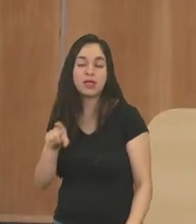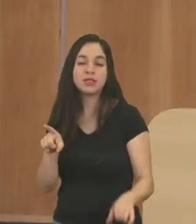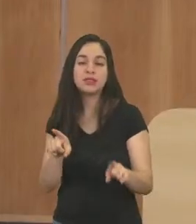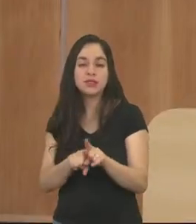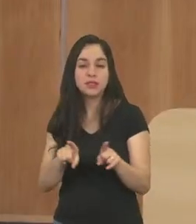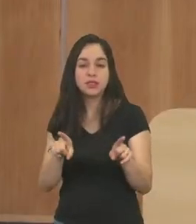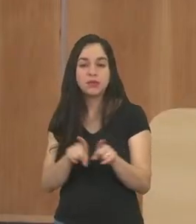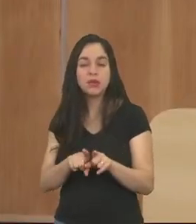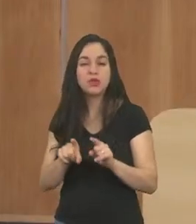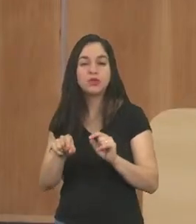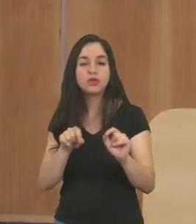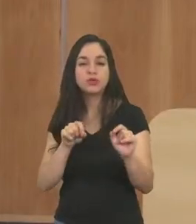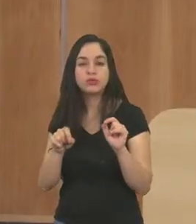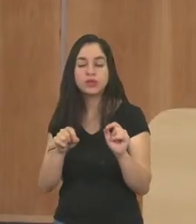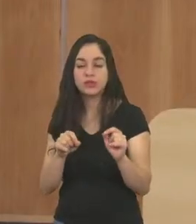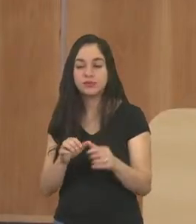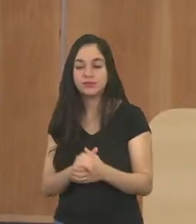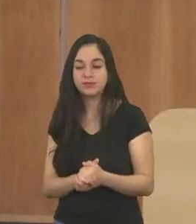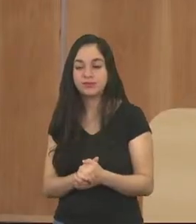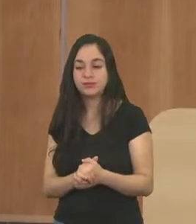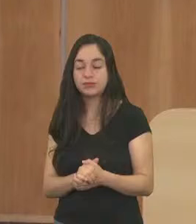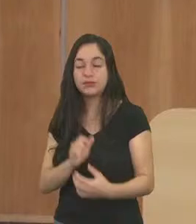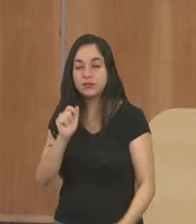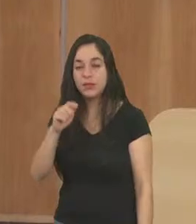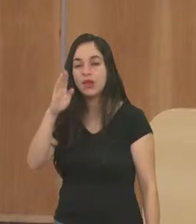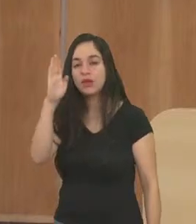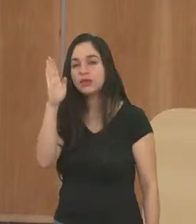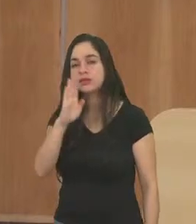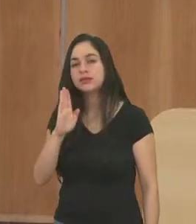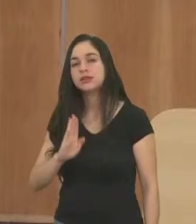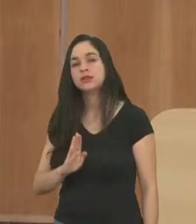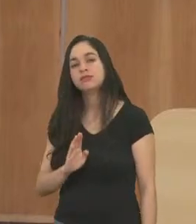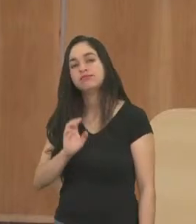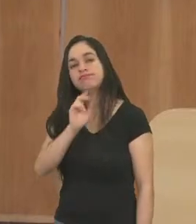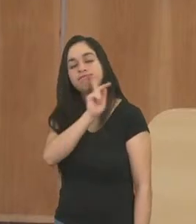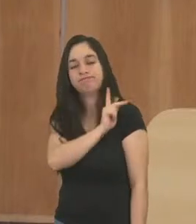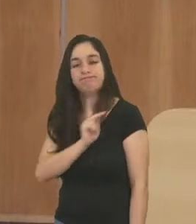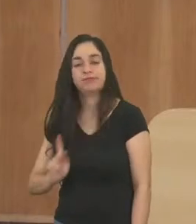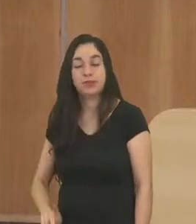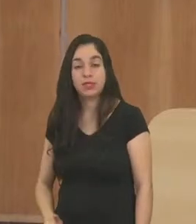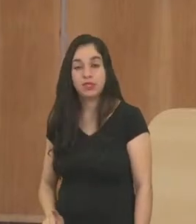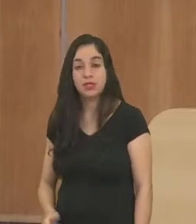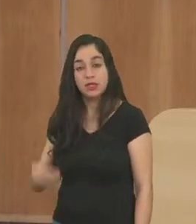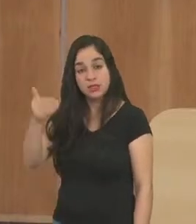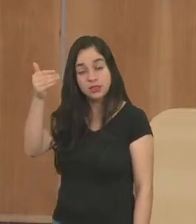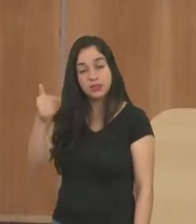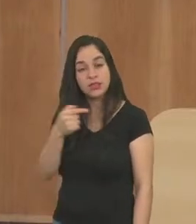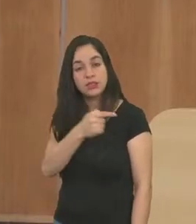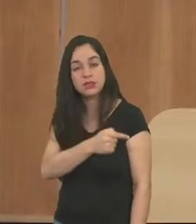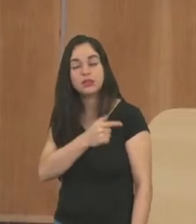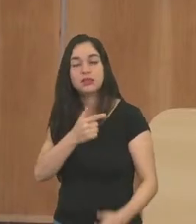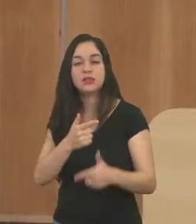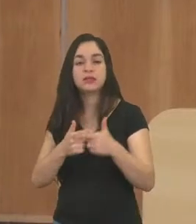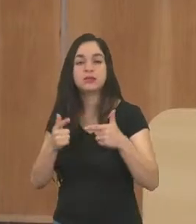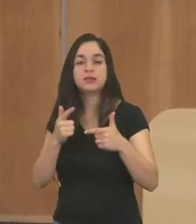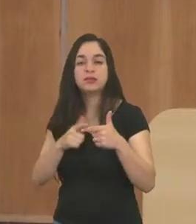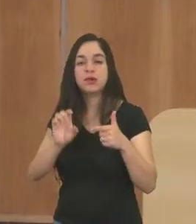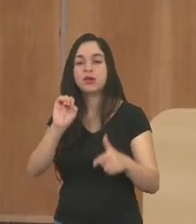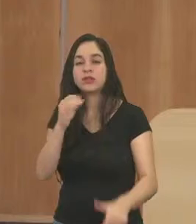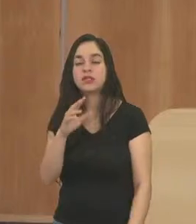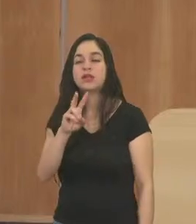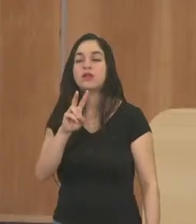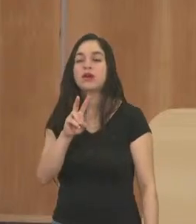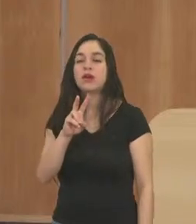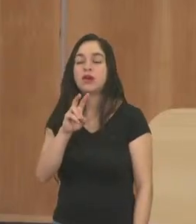soberania nacional. Porque diante de toda esta crise existente na Avibras, o que está